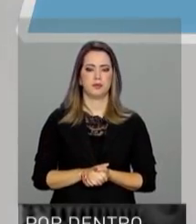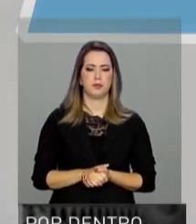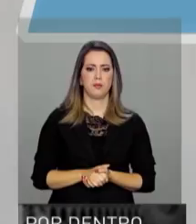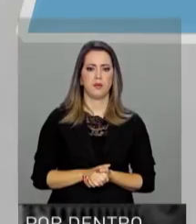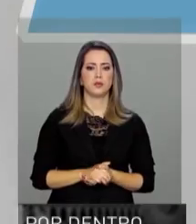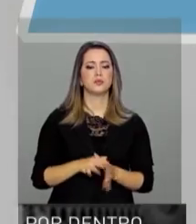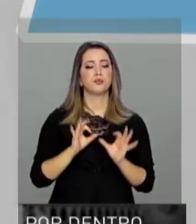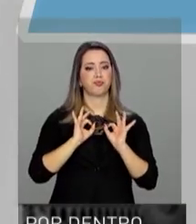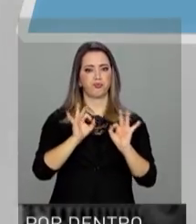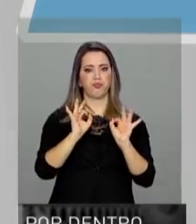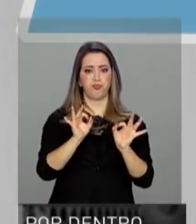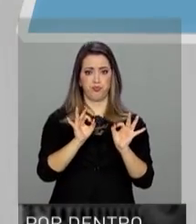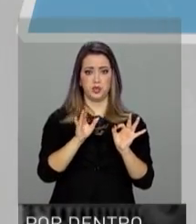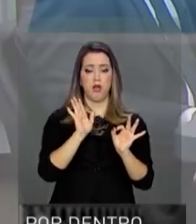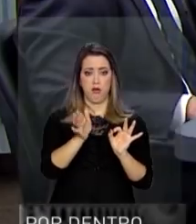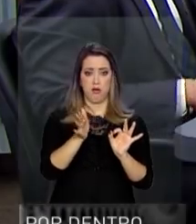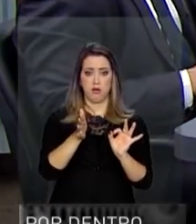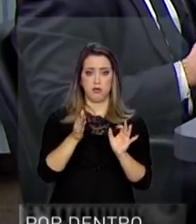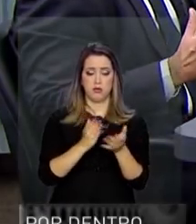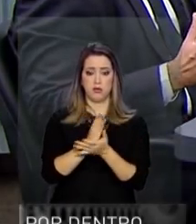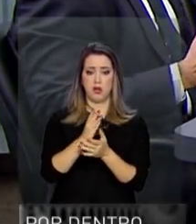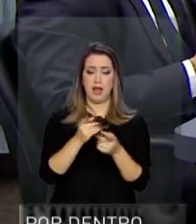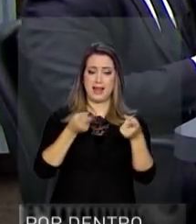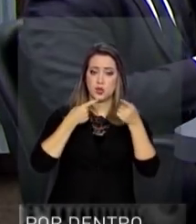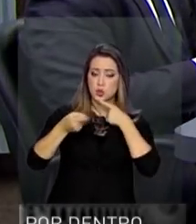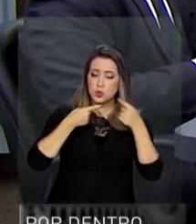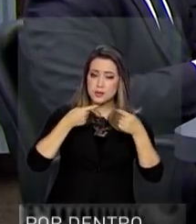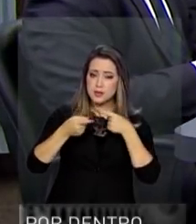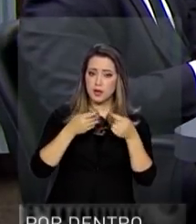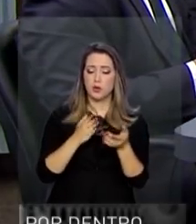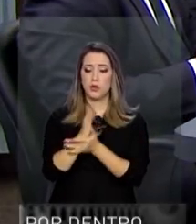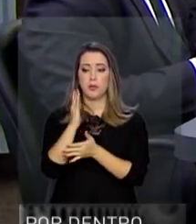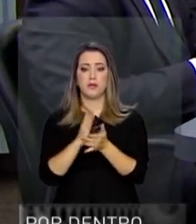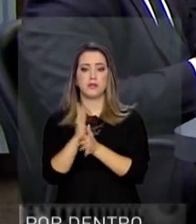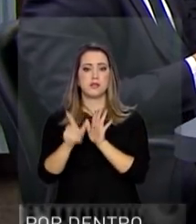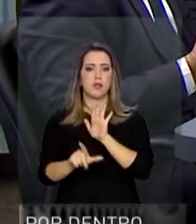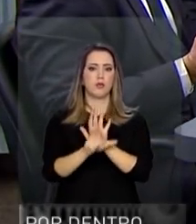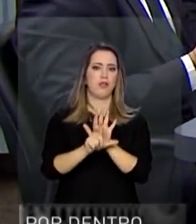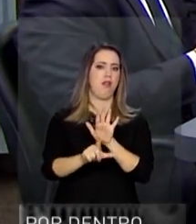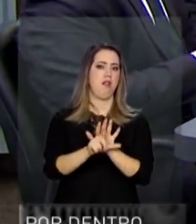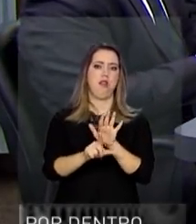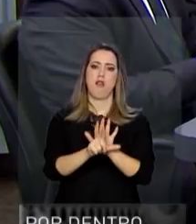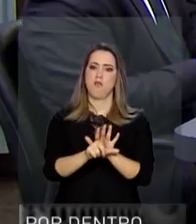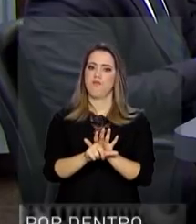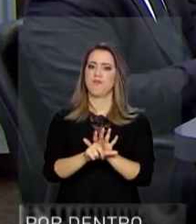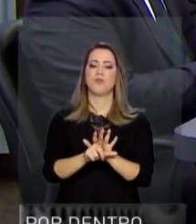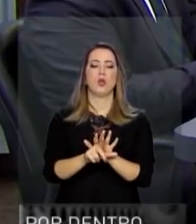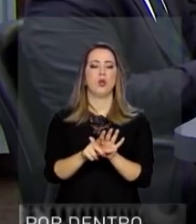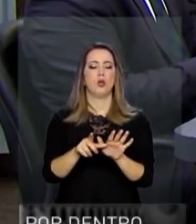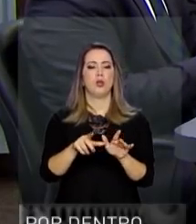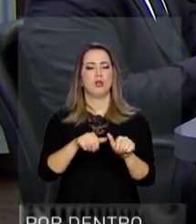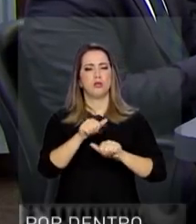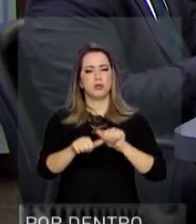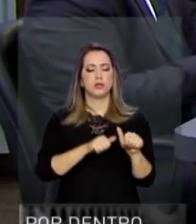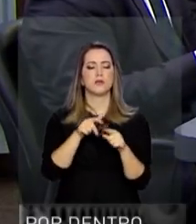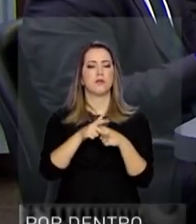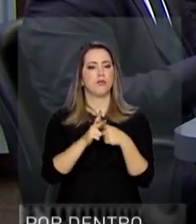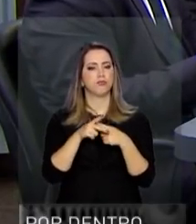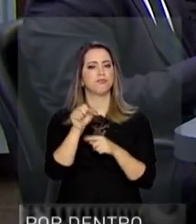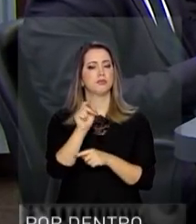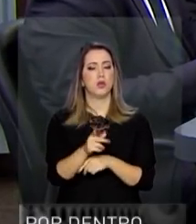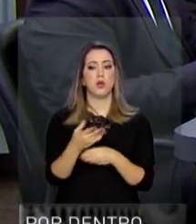Ok, Javan, a aprovação da reforma a discussão da reforma da Previdência, ela não tem como fugir da questão, da questão